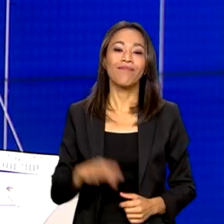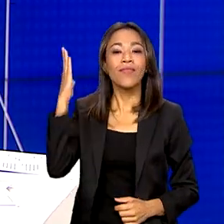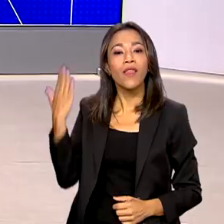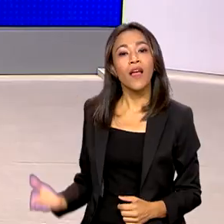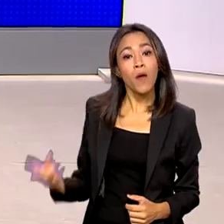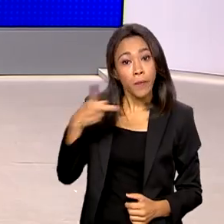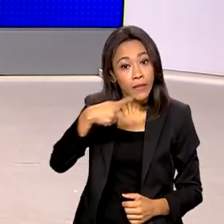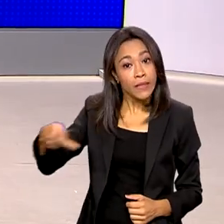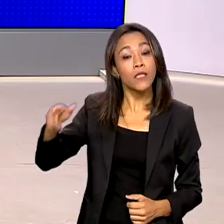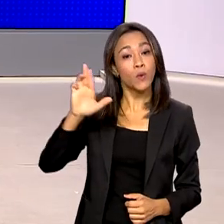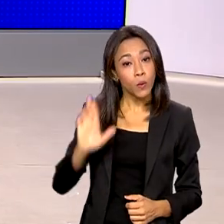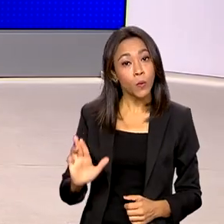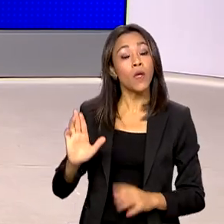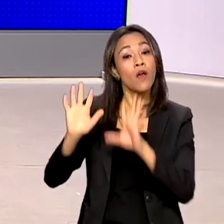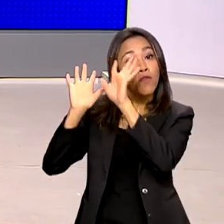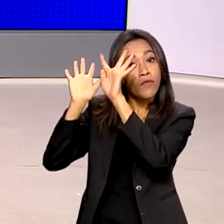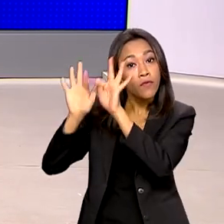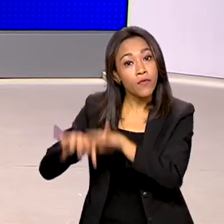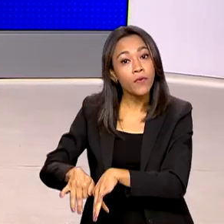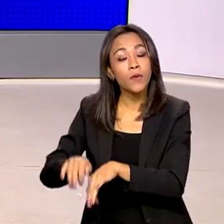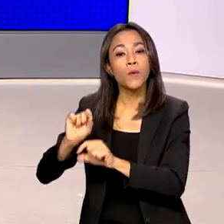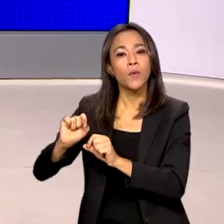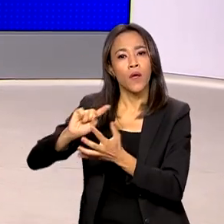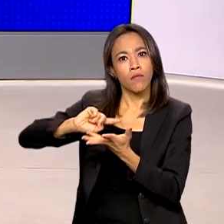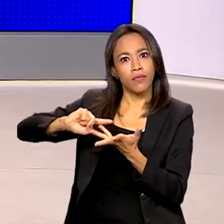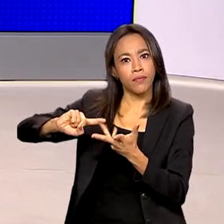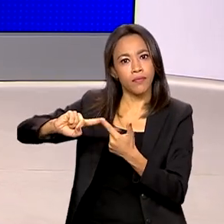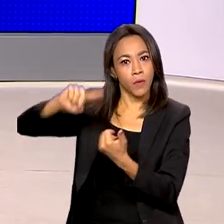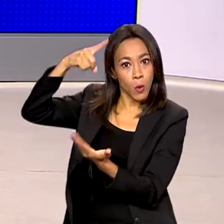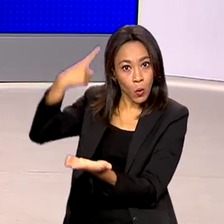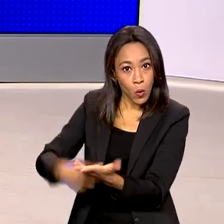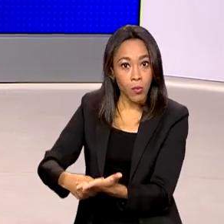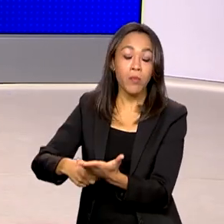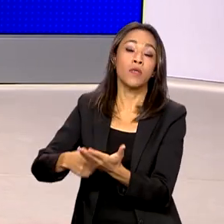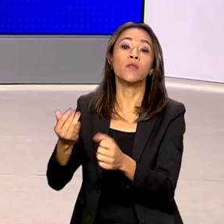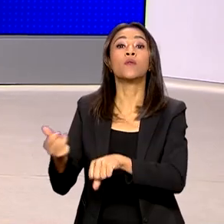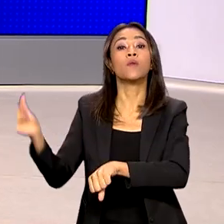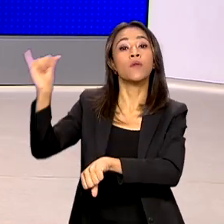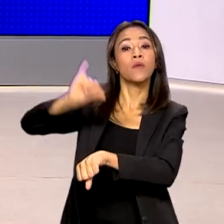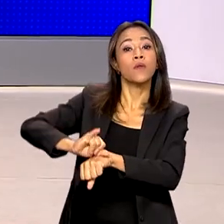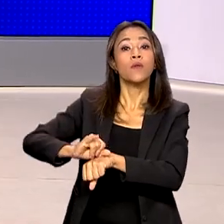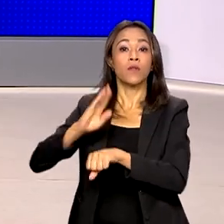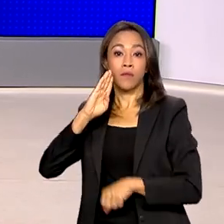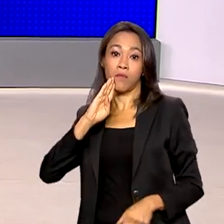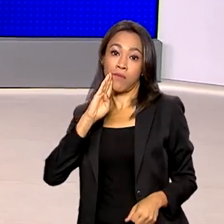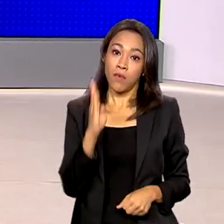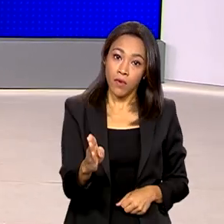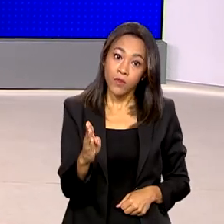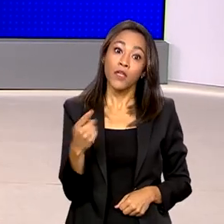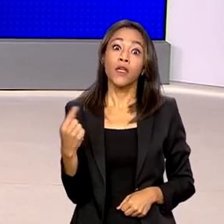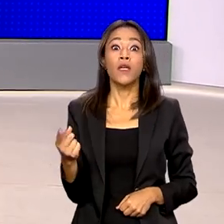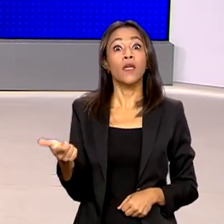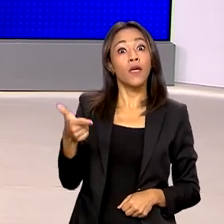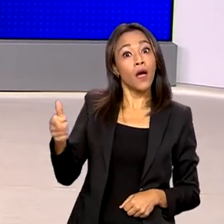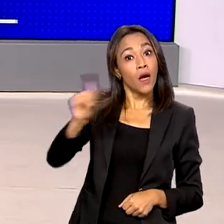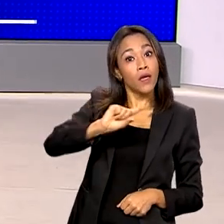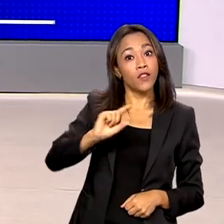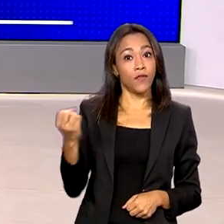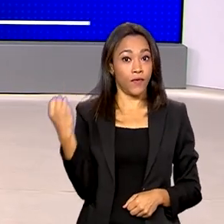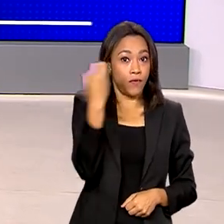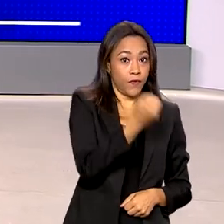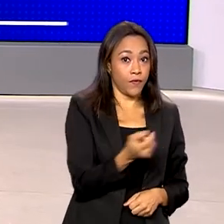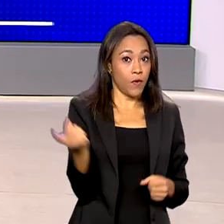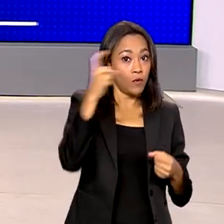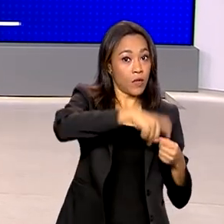O presidente Lula encerrou a agenda na Bélgica e, antes de retornar ao Brasil, concedeu uma coletiva de imprensa